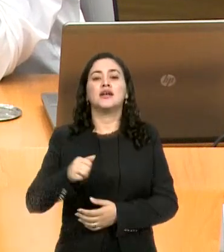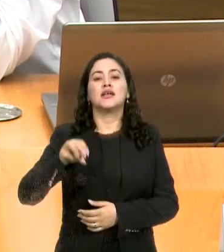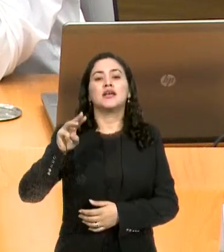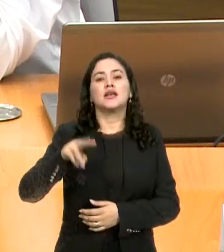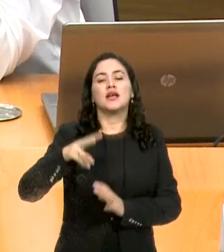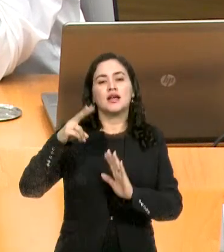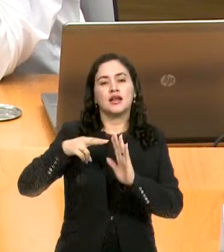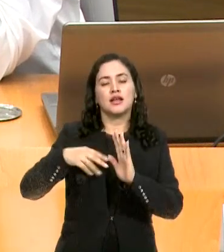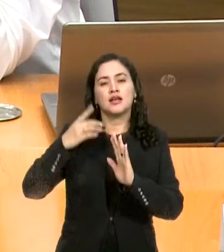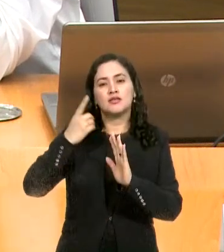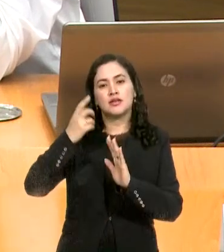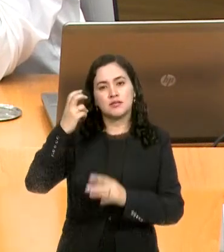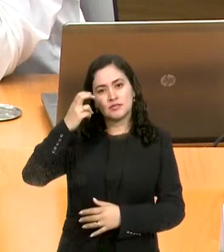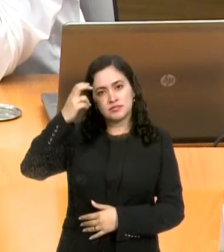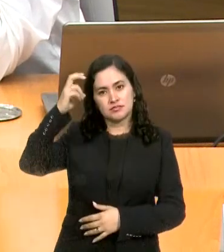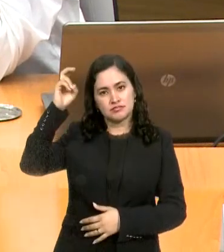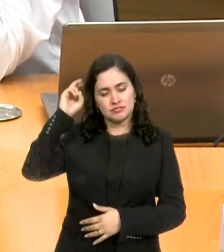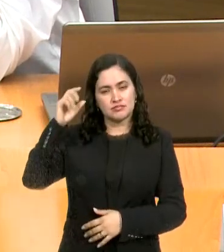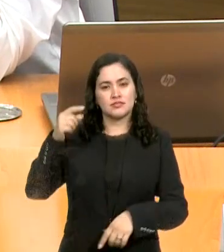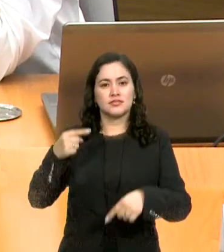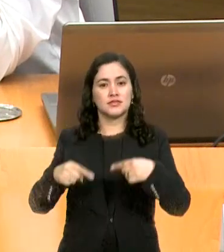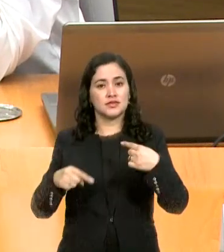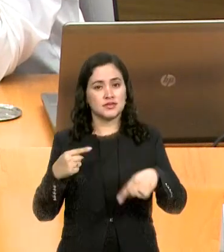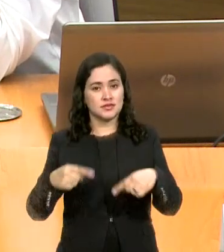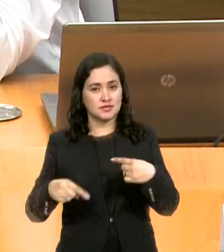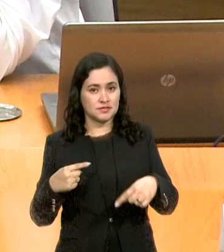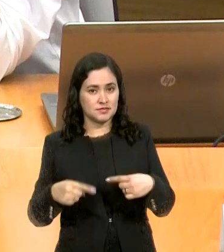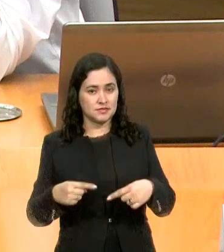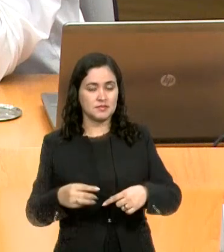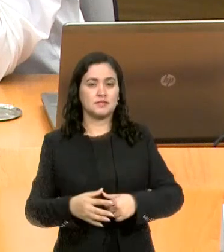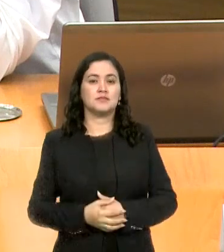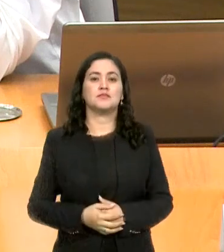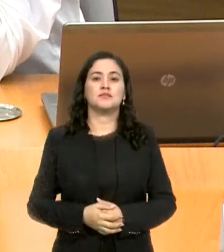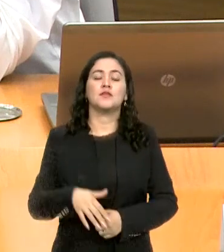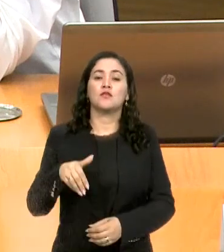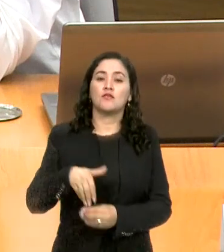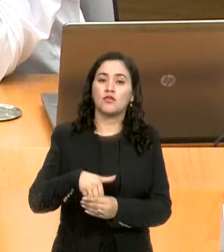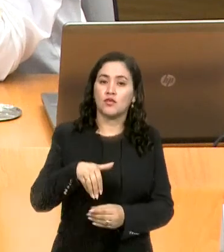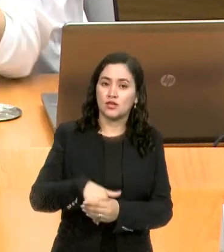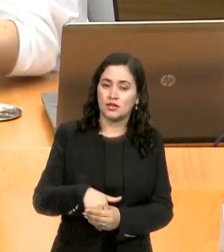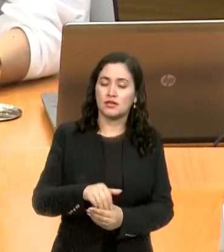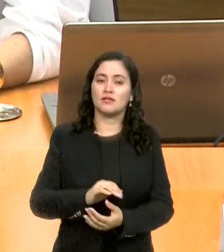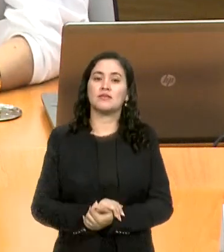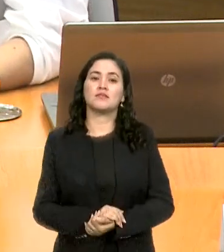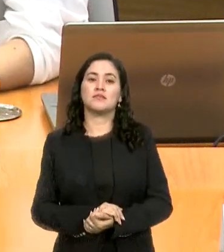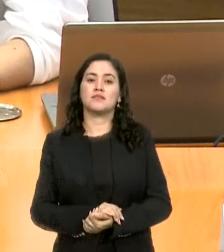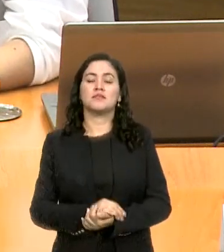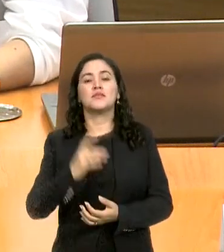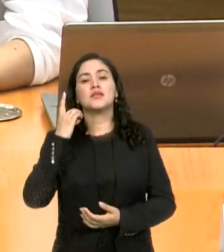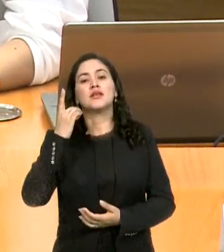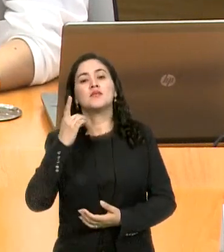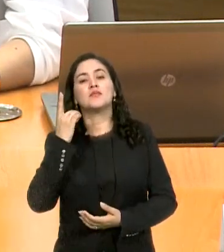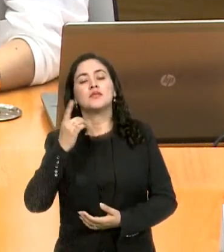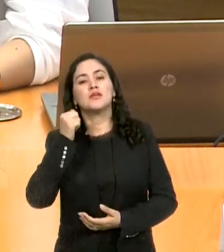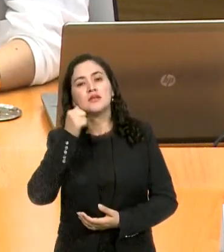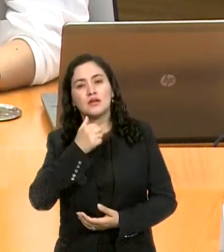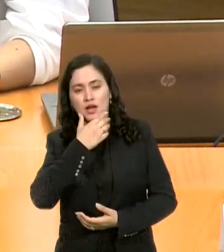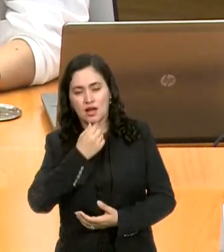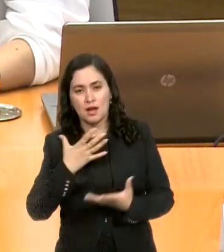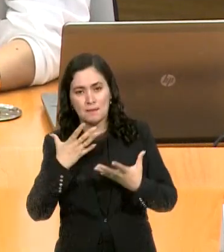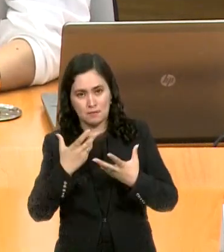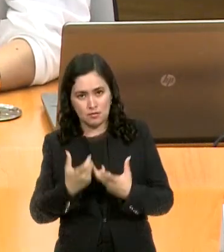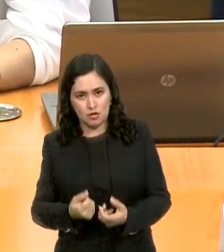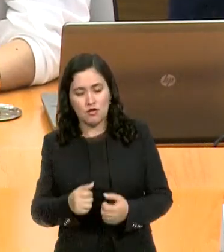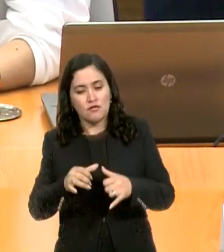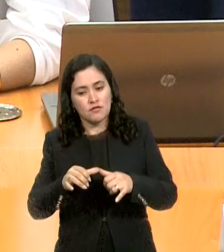Evangelista. Em discussão, em votação, os deputados e deputadas que